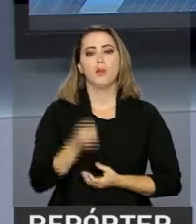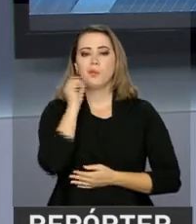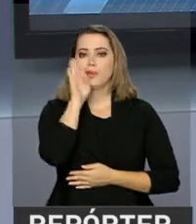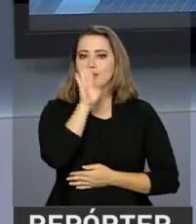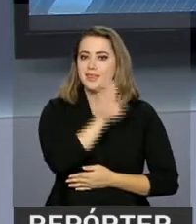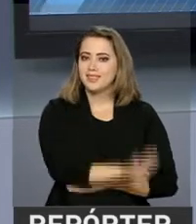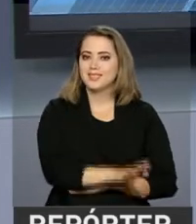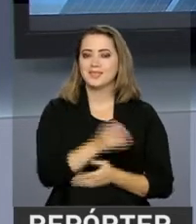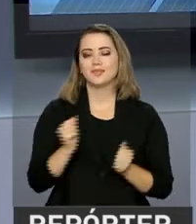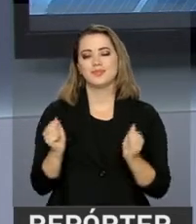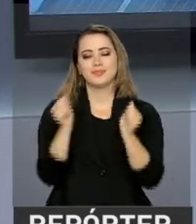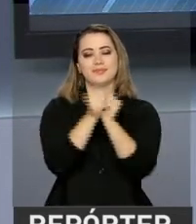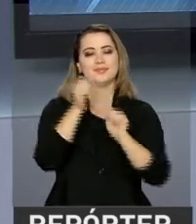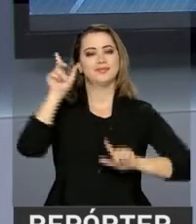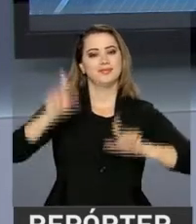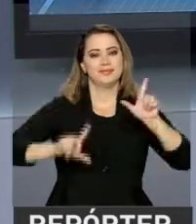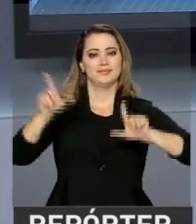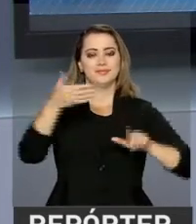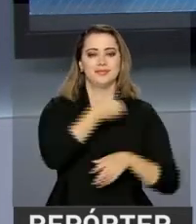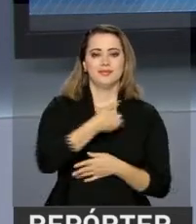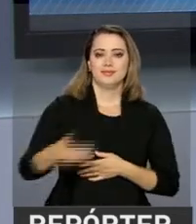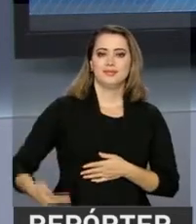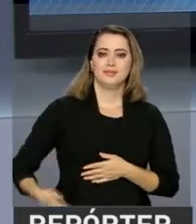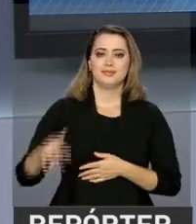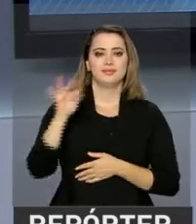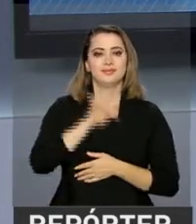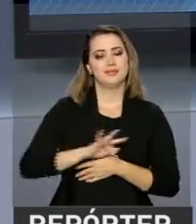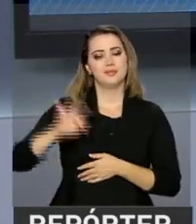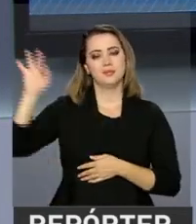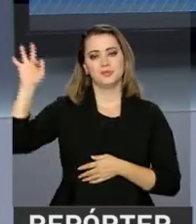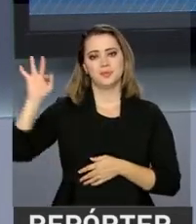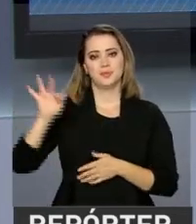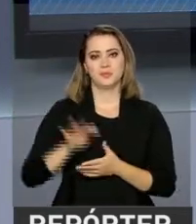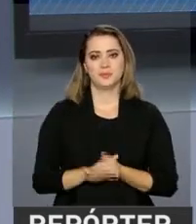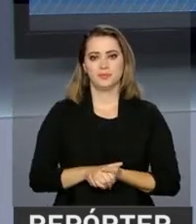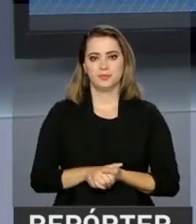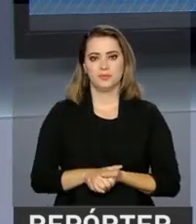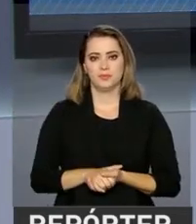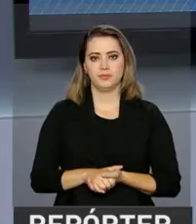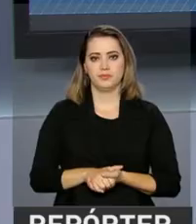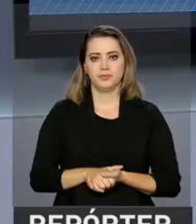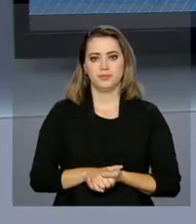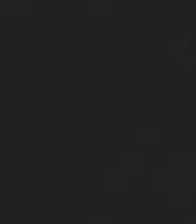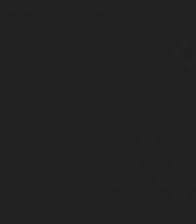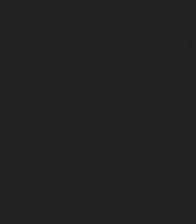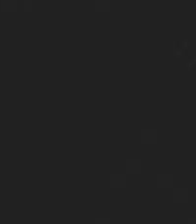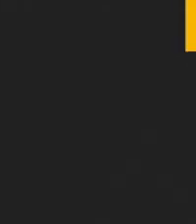Uma boa tarde para você e continue com a gente aqui na NBR, a TV do Governo Federal.